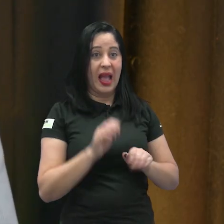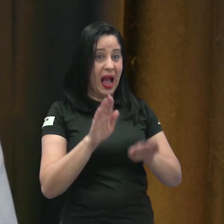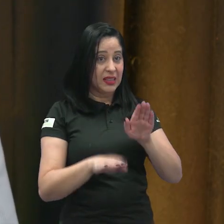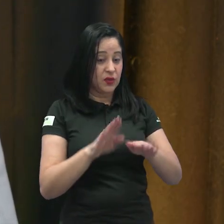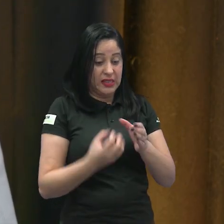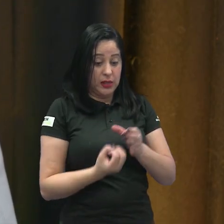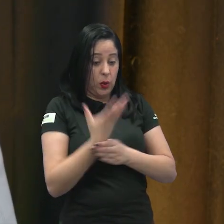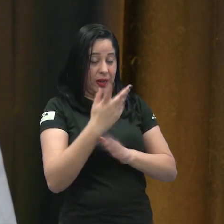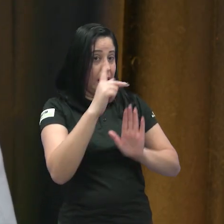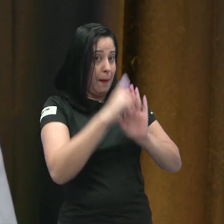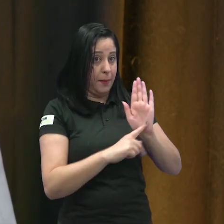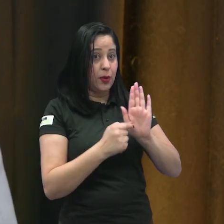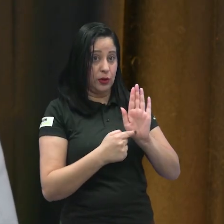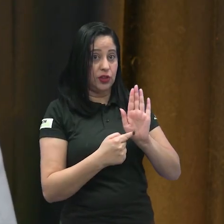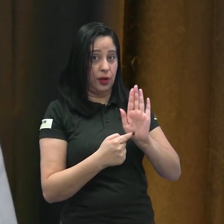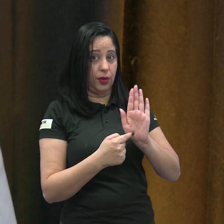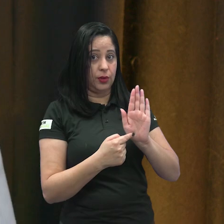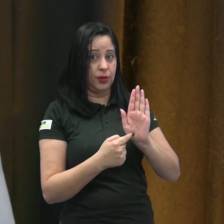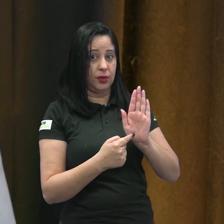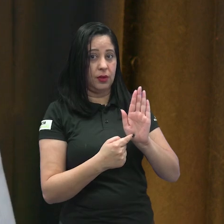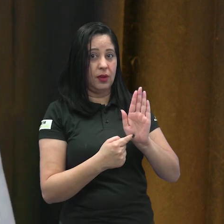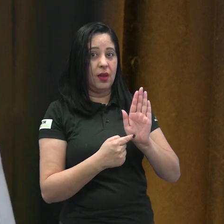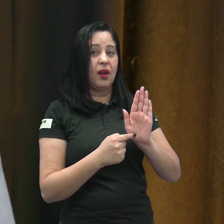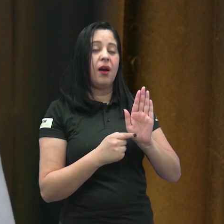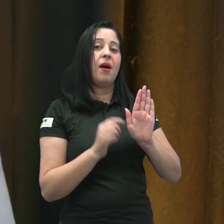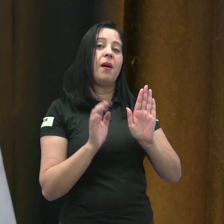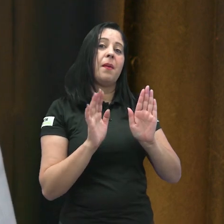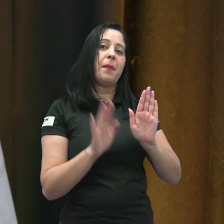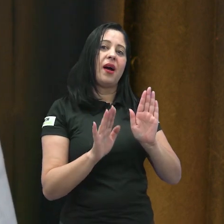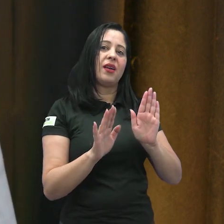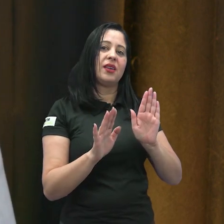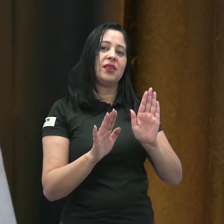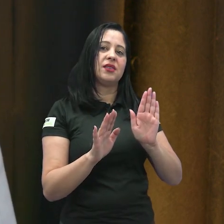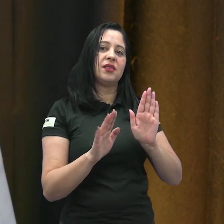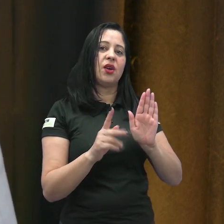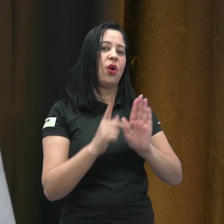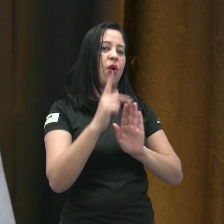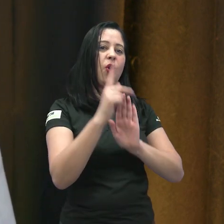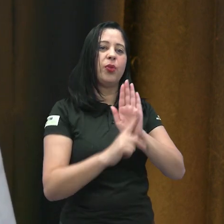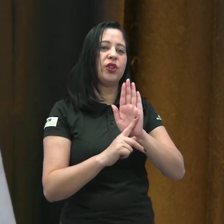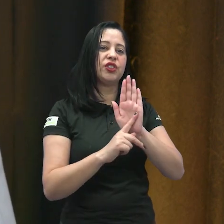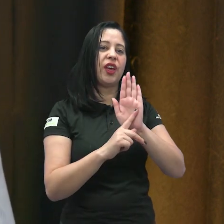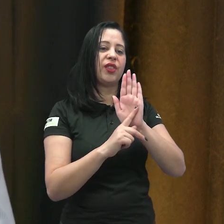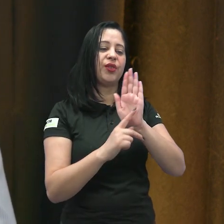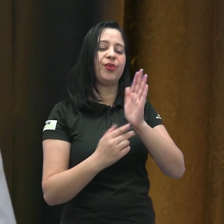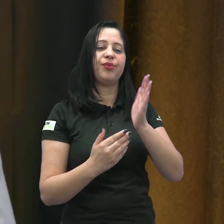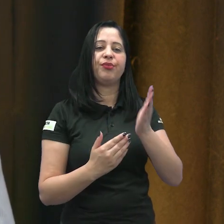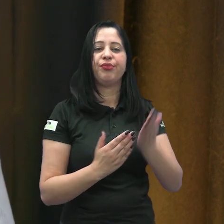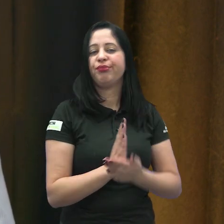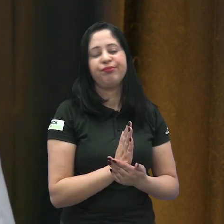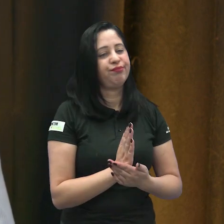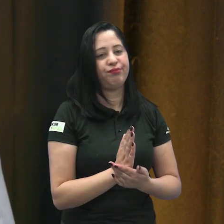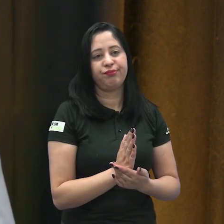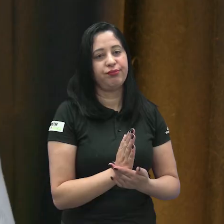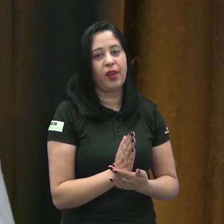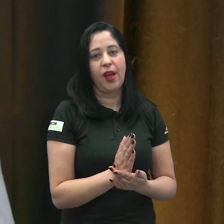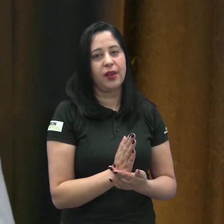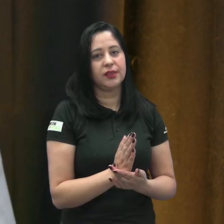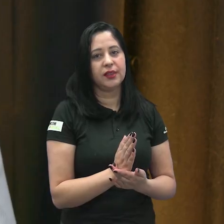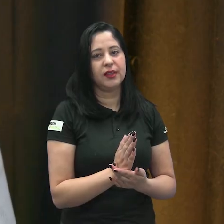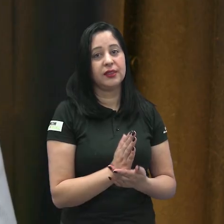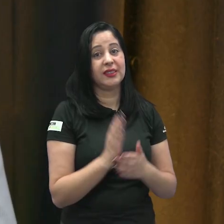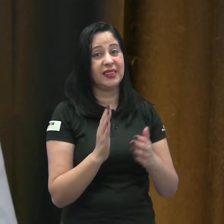vezes, desenvolve um projeto, você coloca o projeto, e às vezes esse projeto acaba morrendo nas comissões,